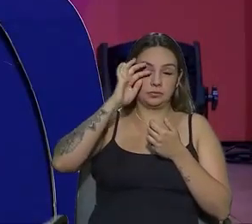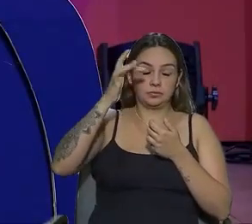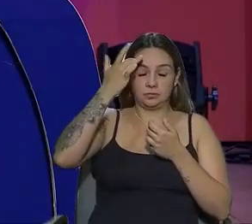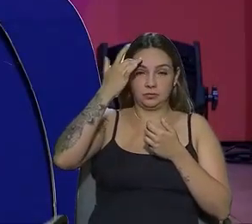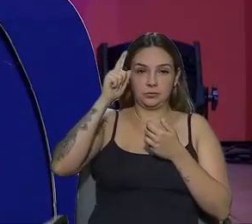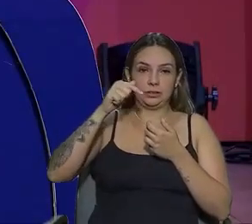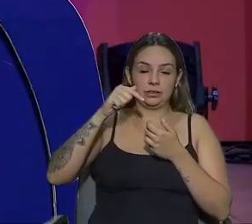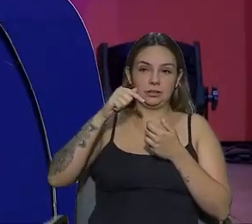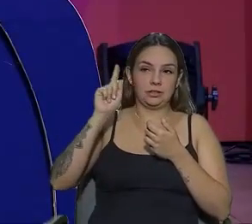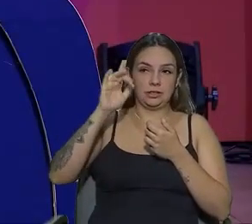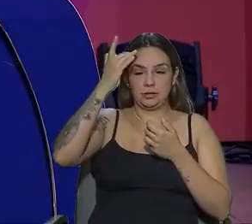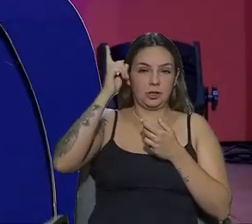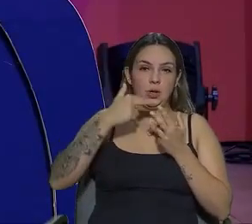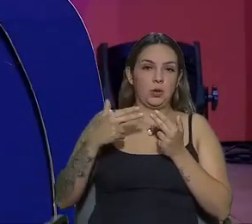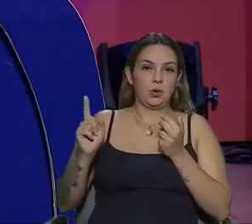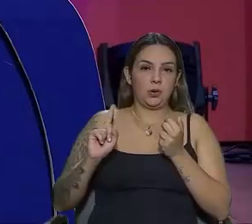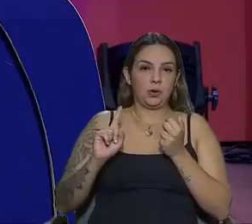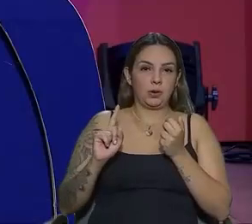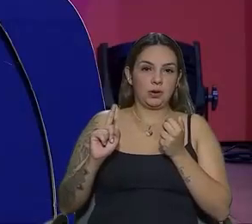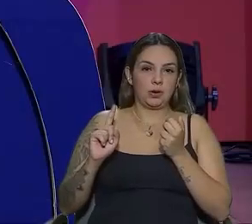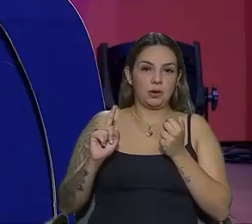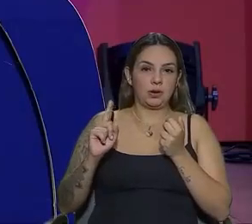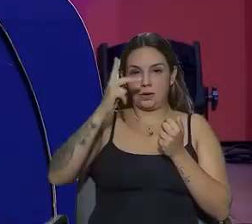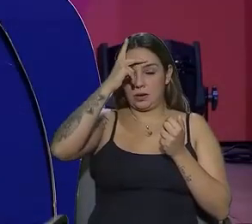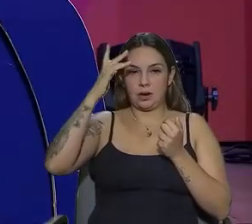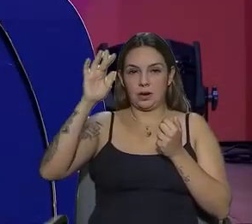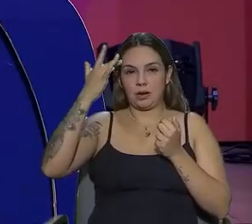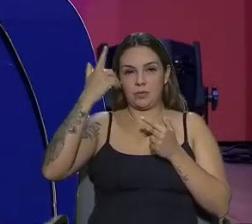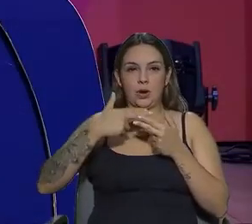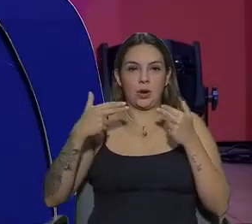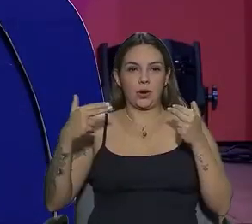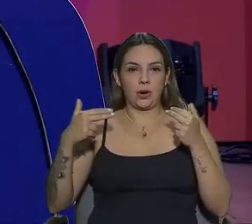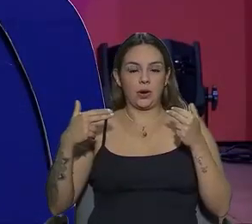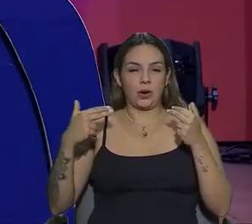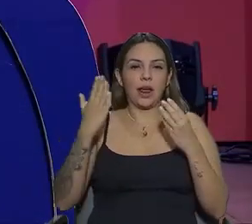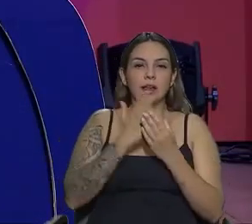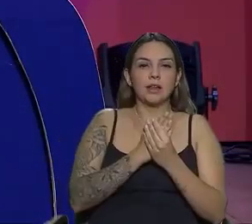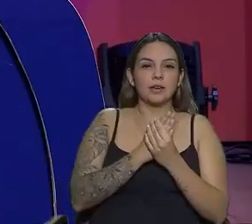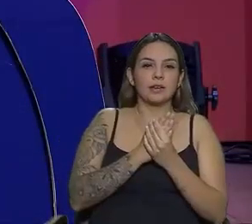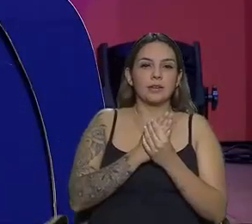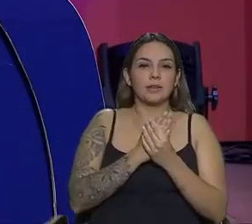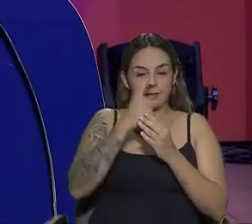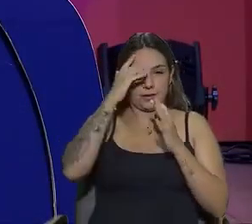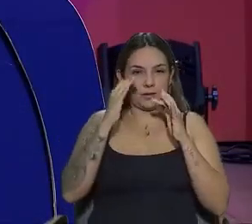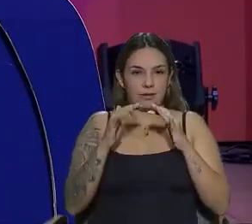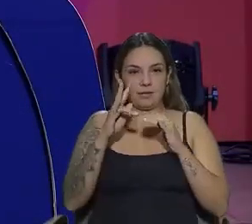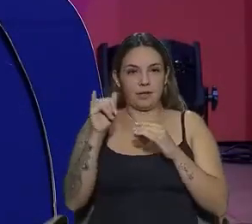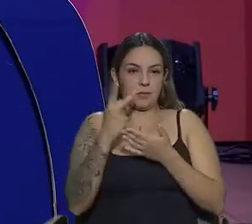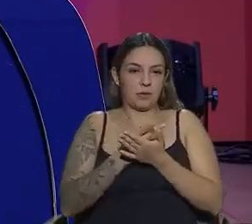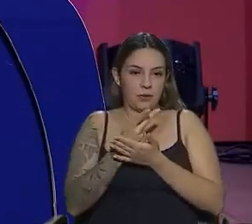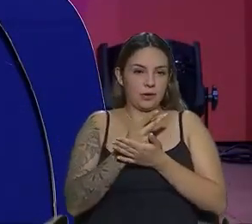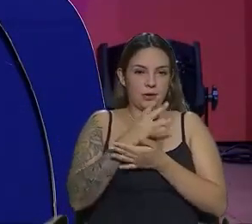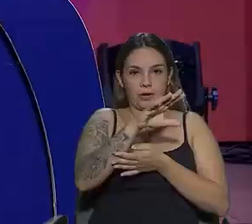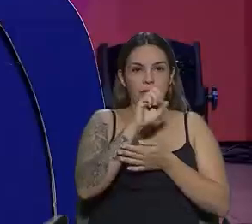uma coisa muito misteriosa, a memória não é uma coisa. As pessoas acham que a memória é uma coisa, que é um arquivo que o cérebro vai lá, né,